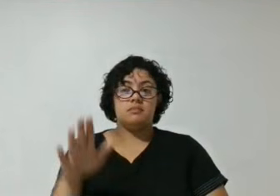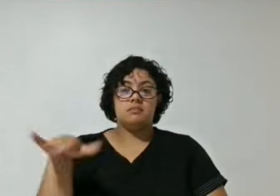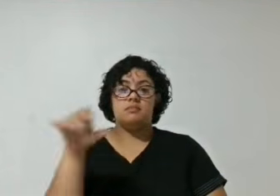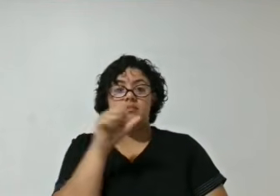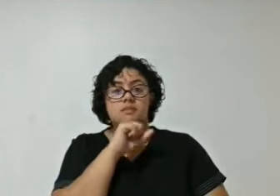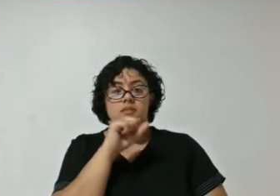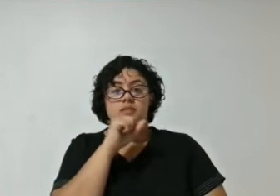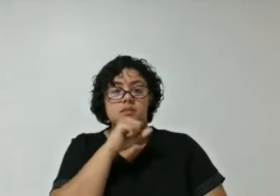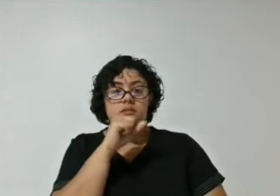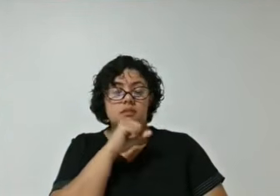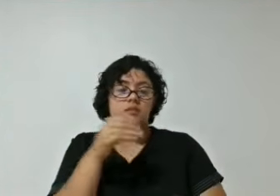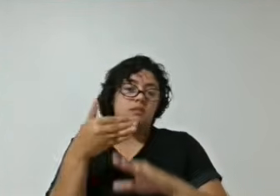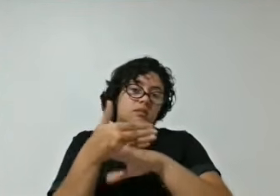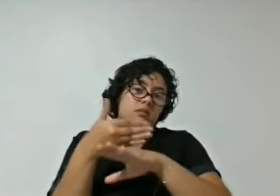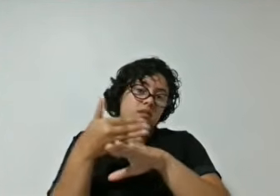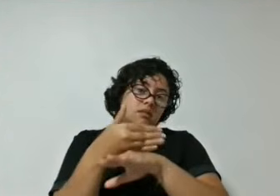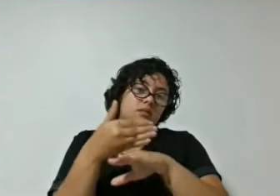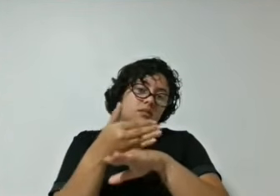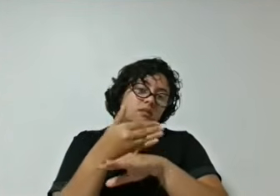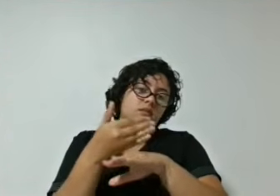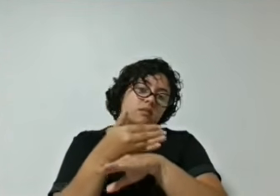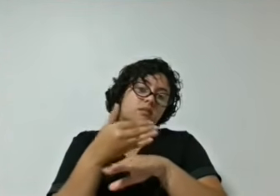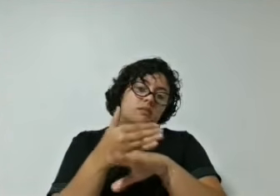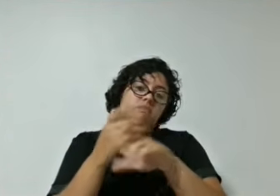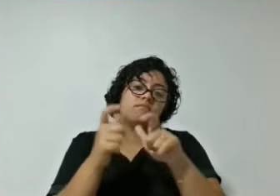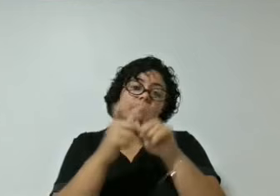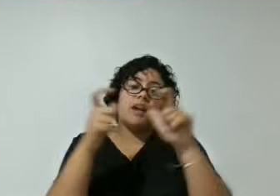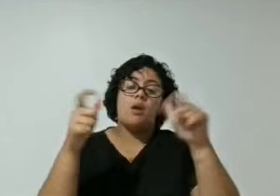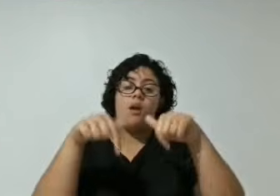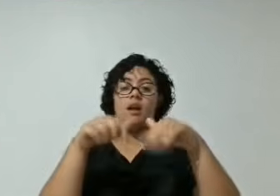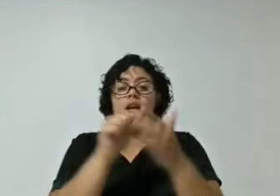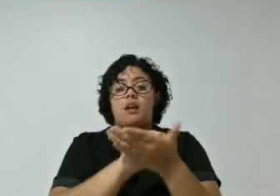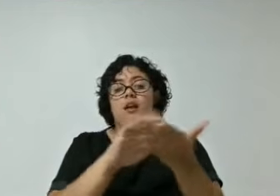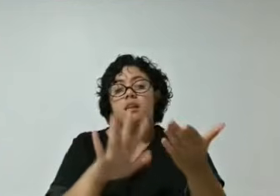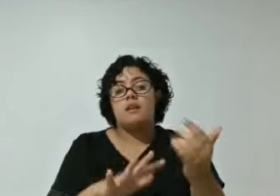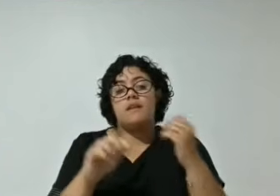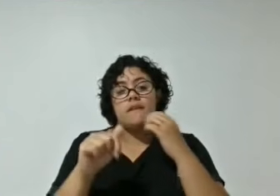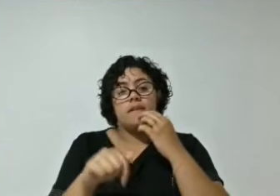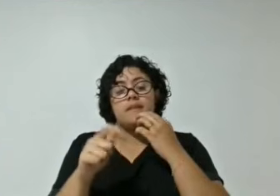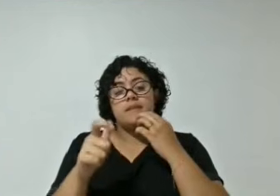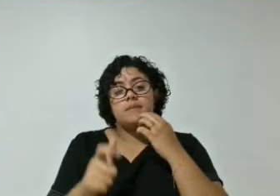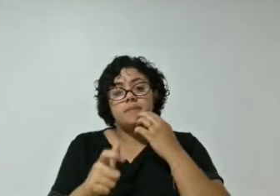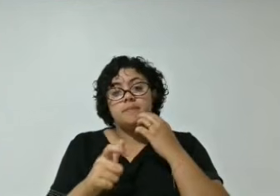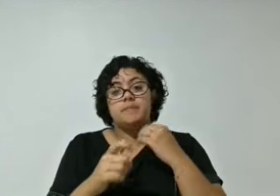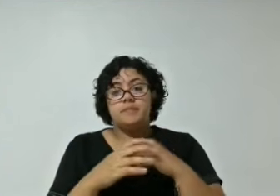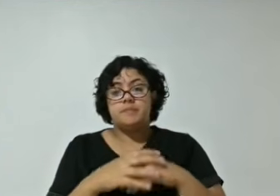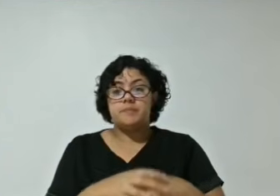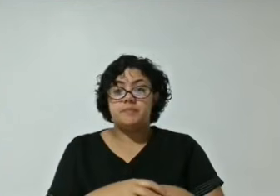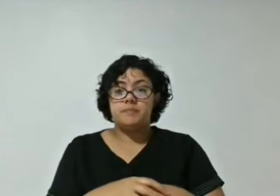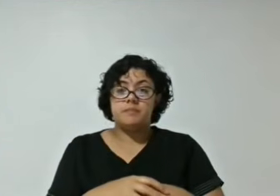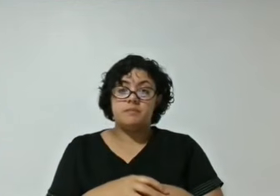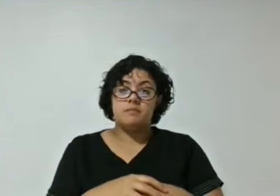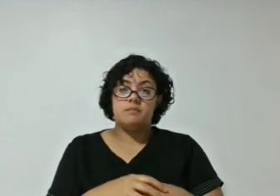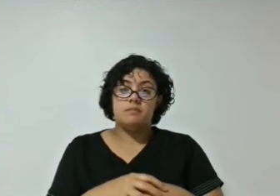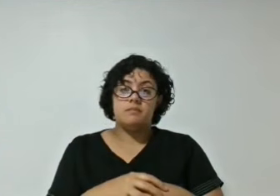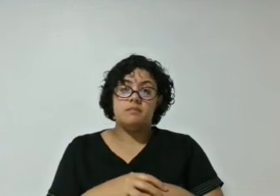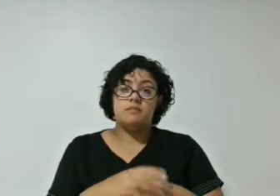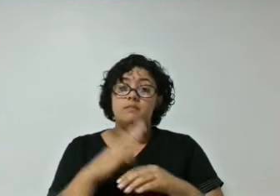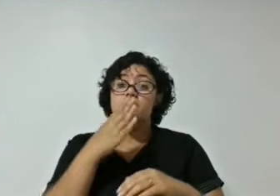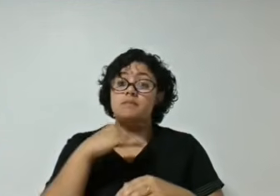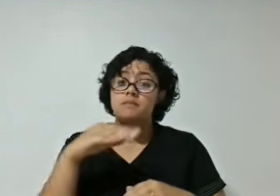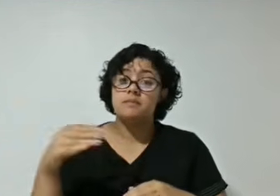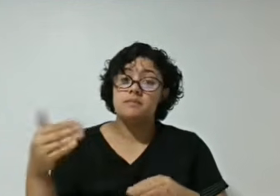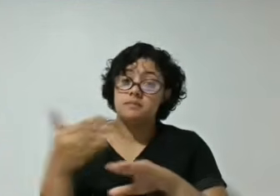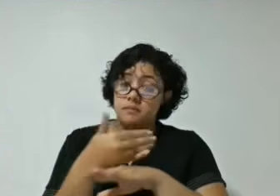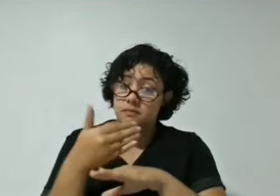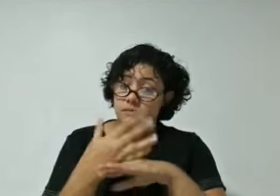nossa maior participação nas atividades corriqueiras da unidade mesmo. As crianças ainda vêm bastante, como eu